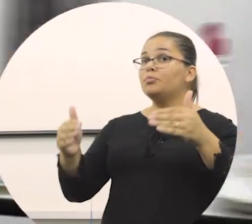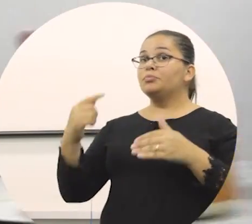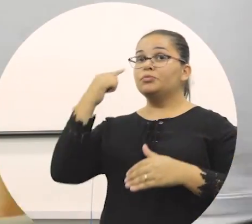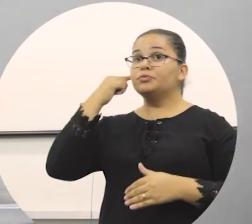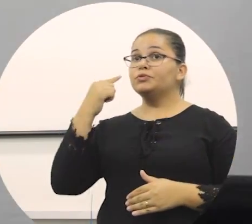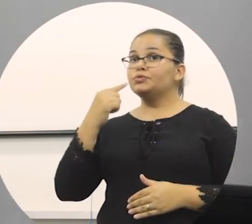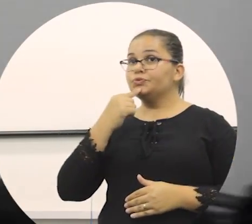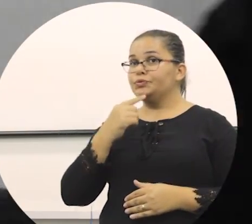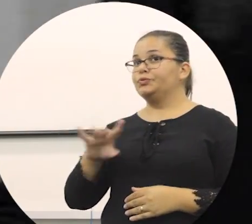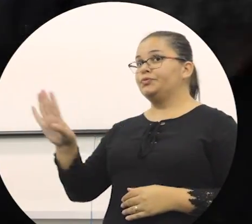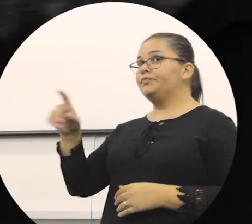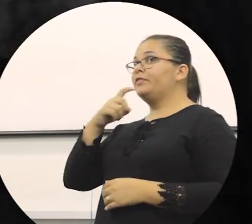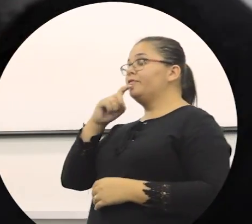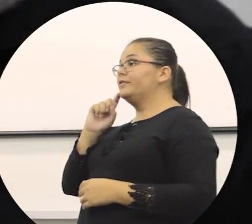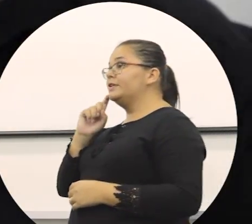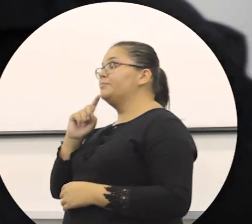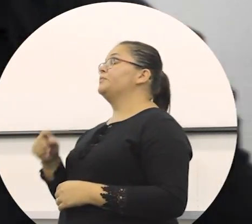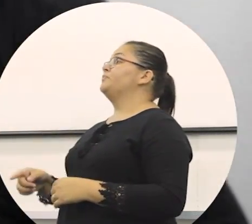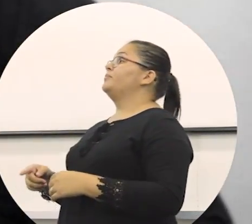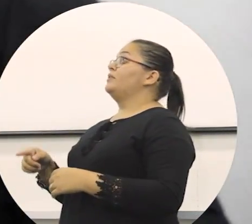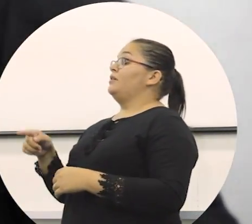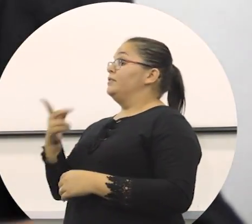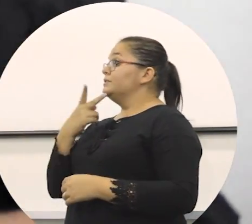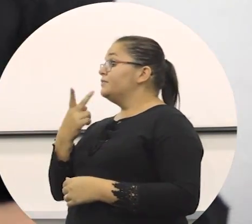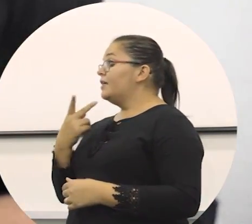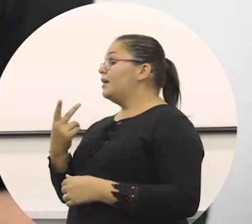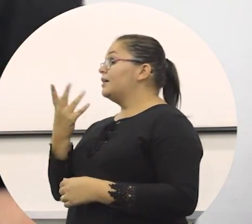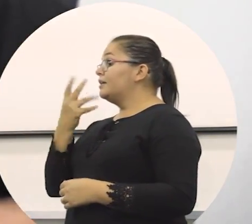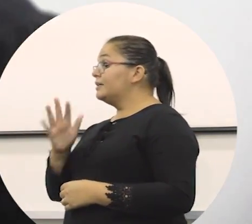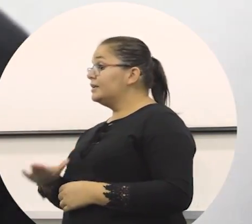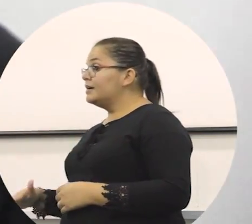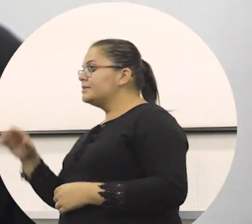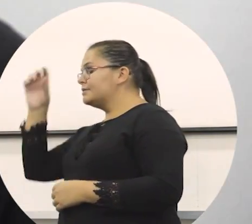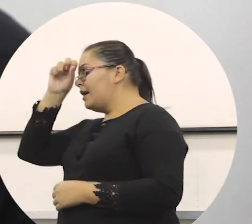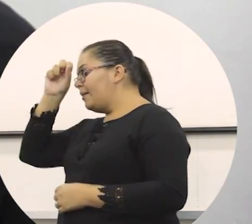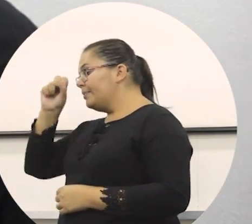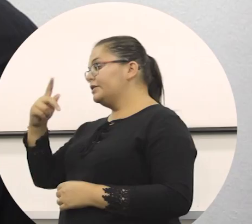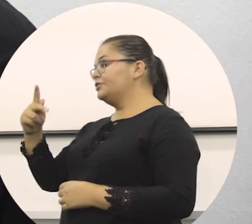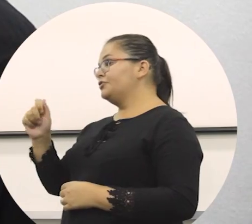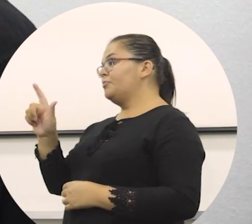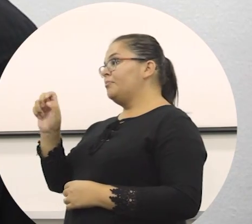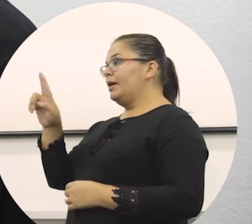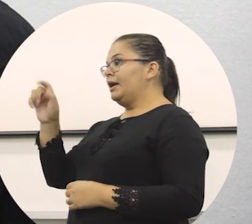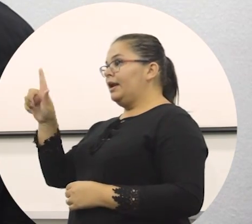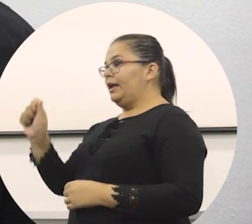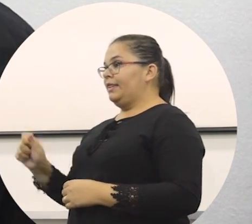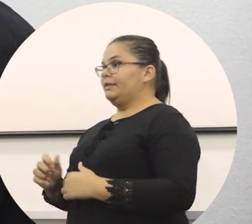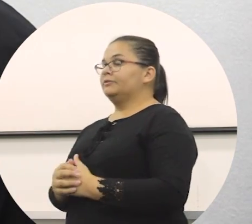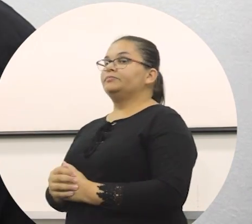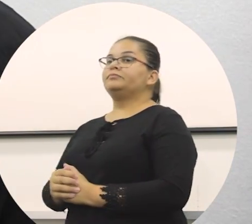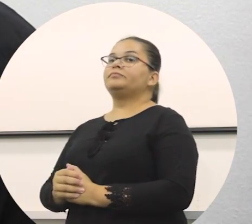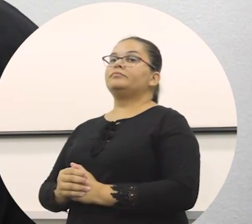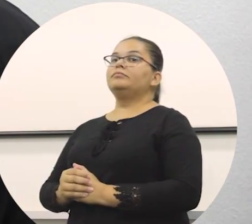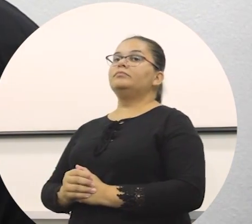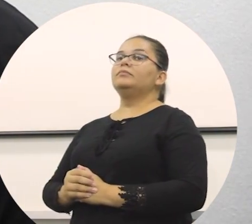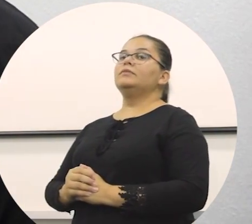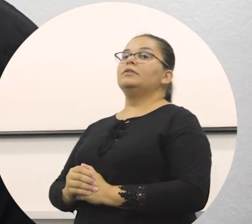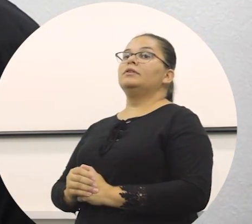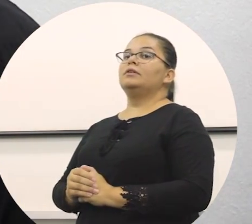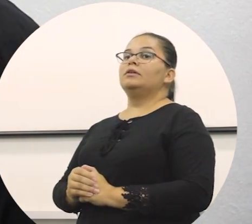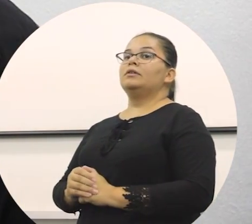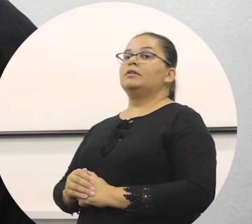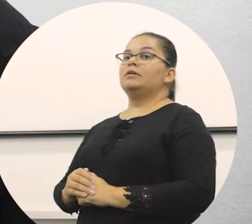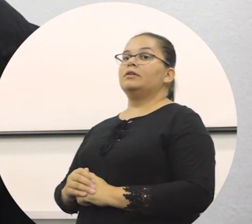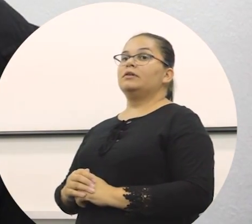porque quando você fala assim, uma criança aprende uma parlenda para que ele escuta mais, fique mais fluido, eu acho que não é só esse o objetivo de uma